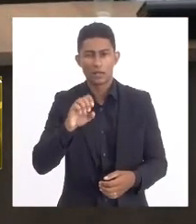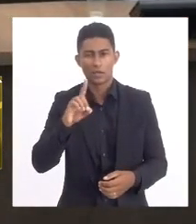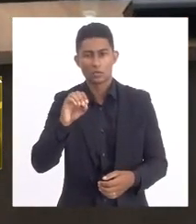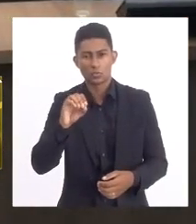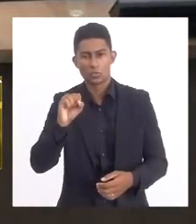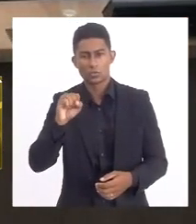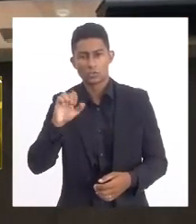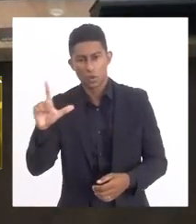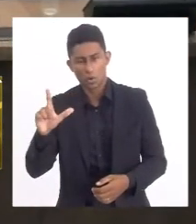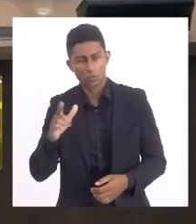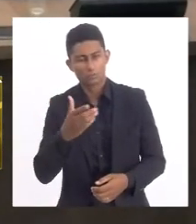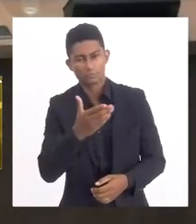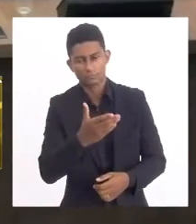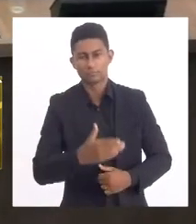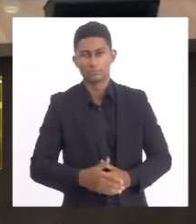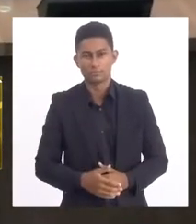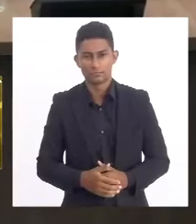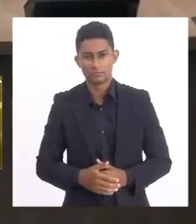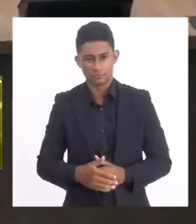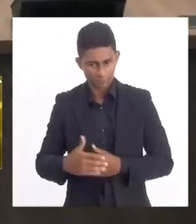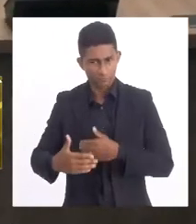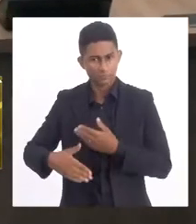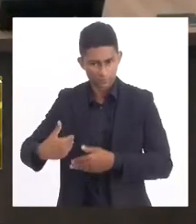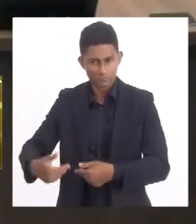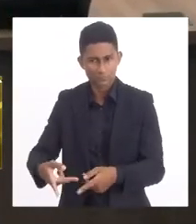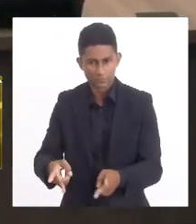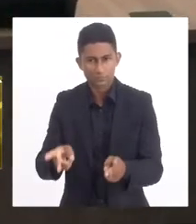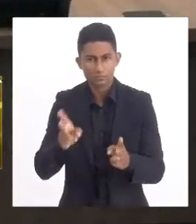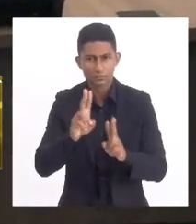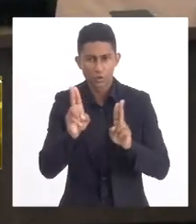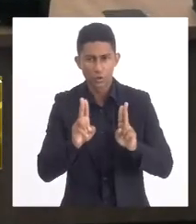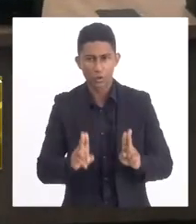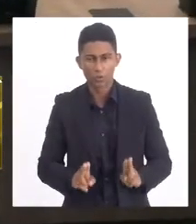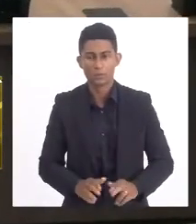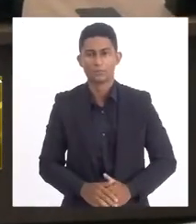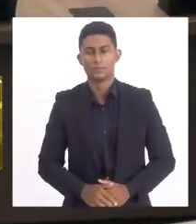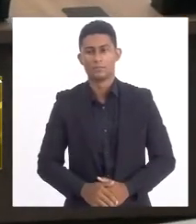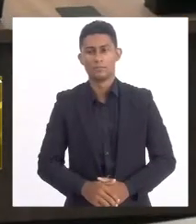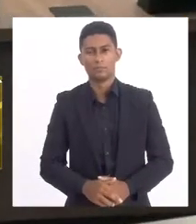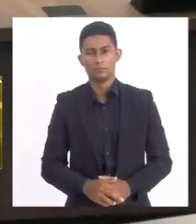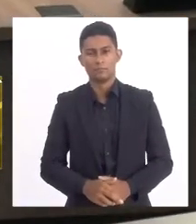E aí e daqui a pouco eu continuo com mais um